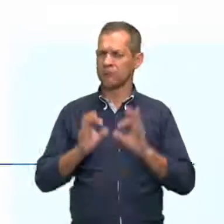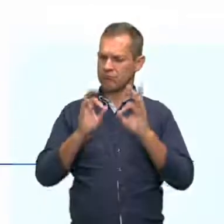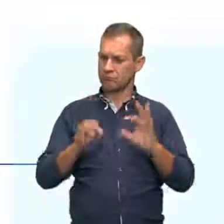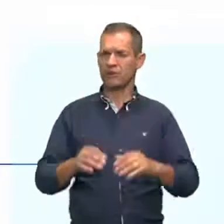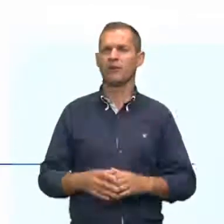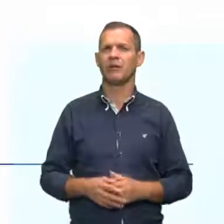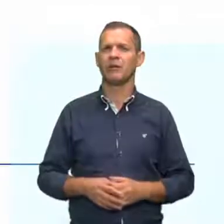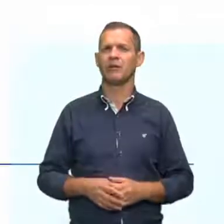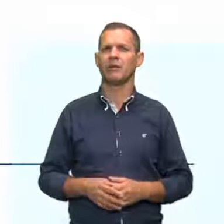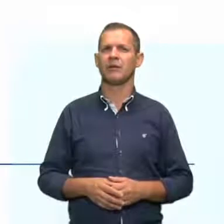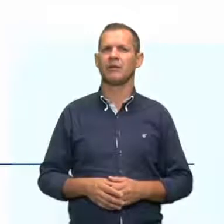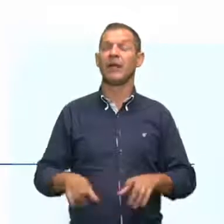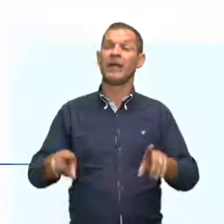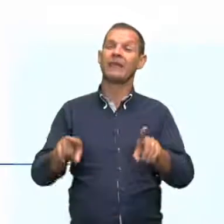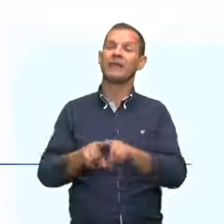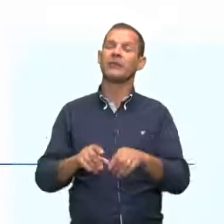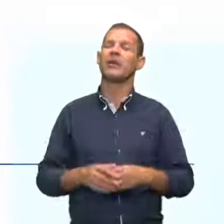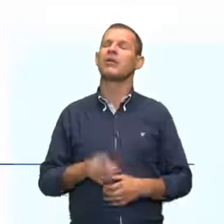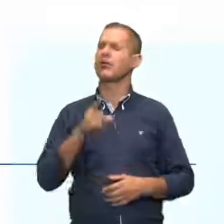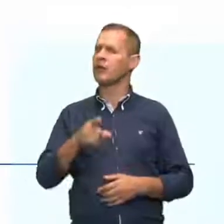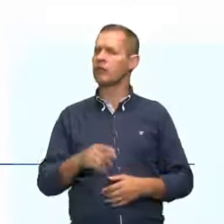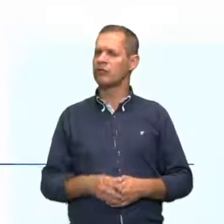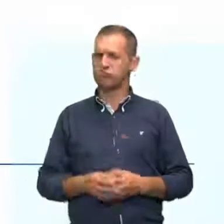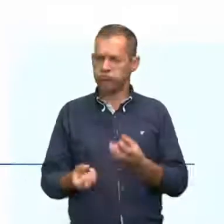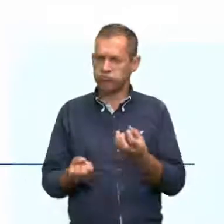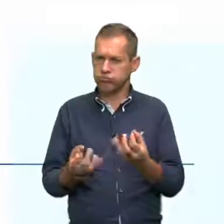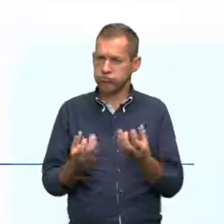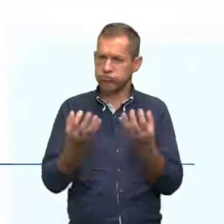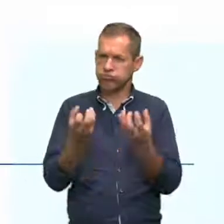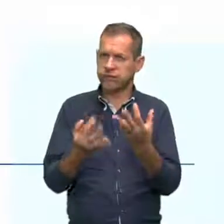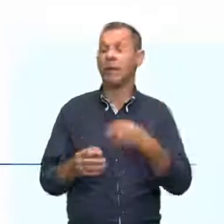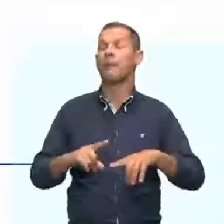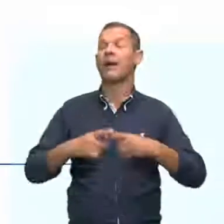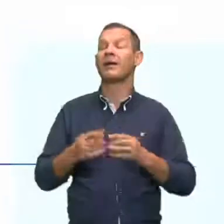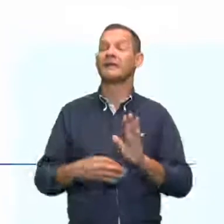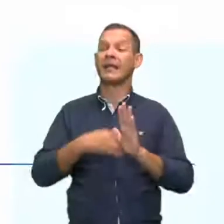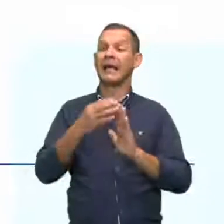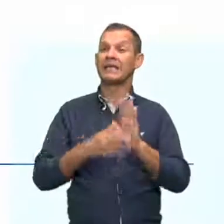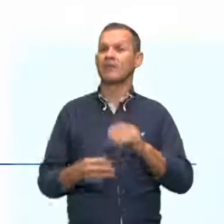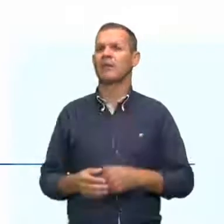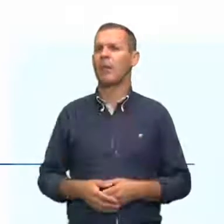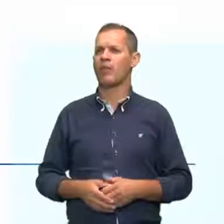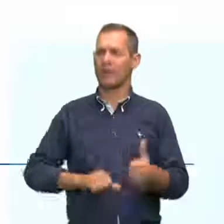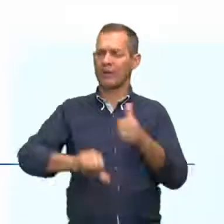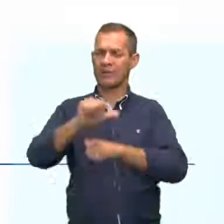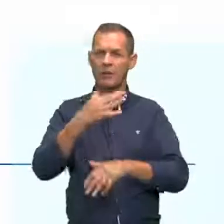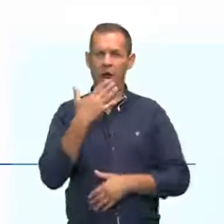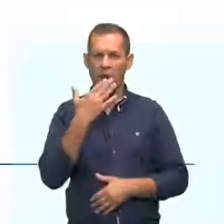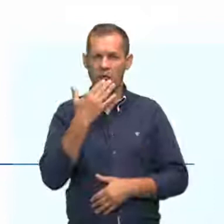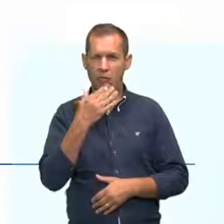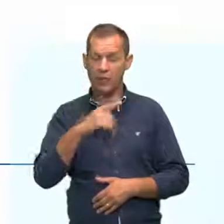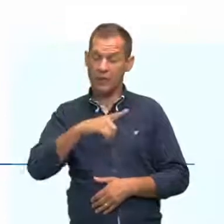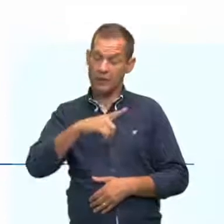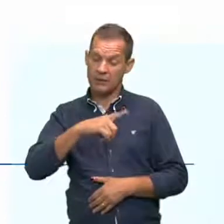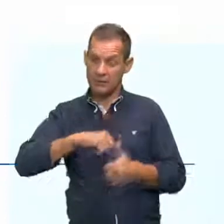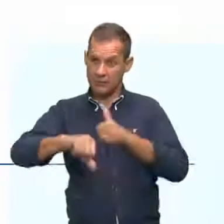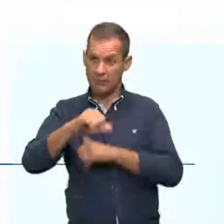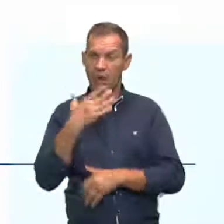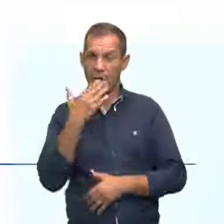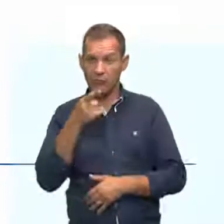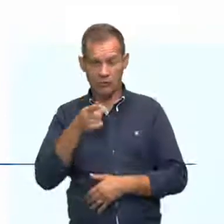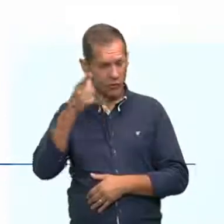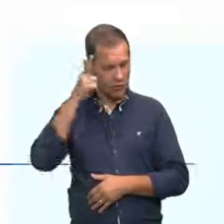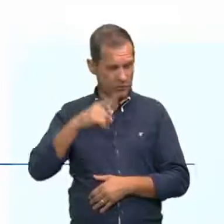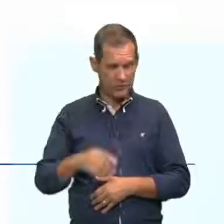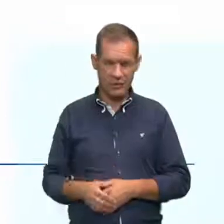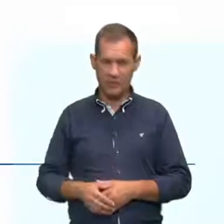determinada tinta que quando você aquecer, ela vai mudar de cor. Então, quando ela mudou de cor, você